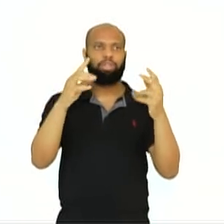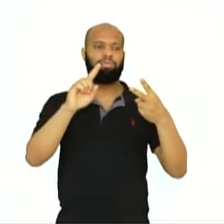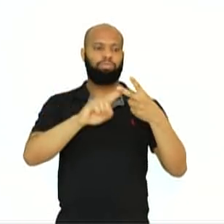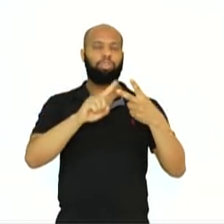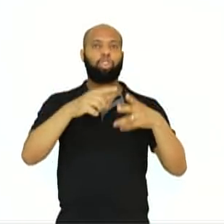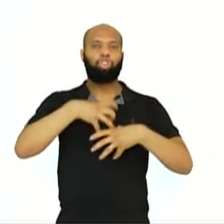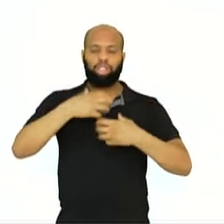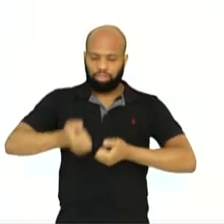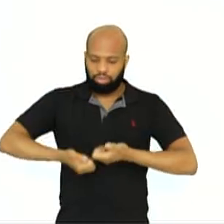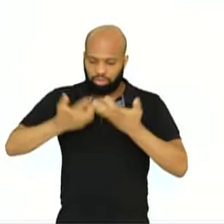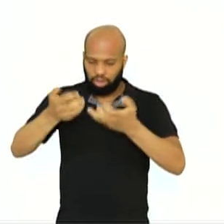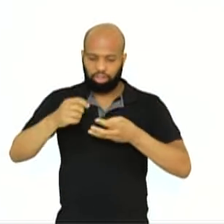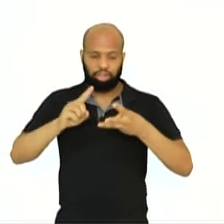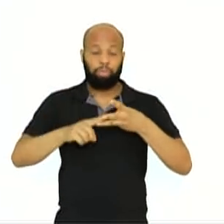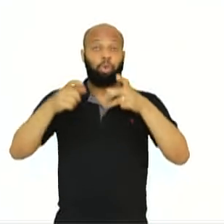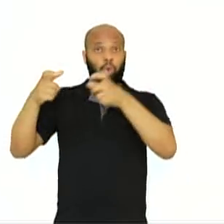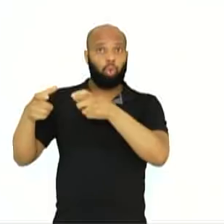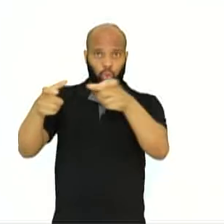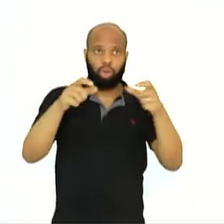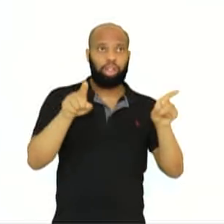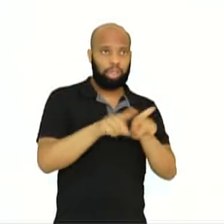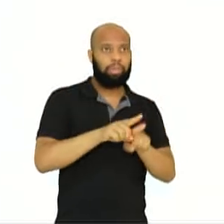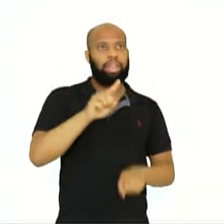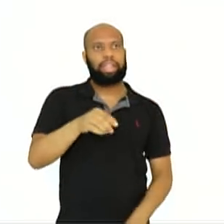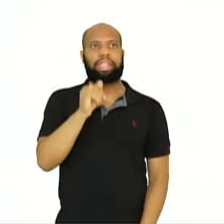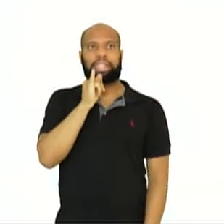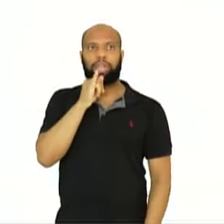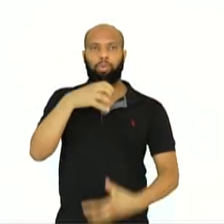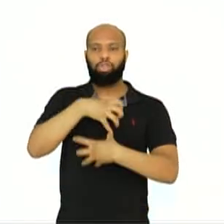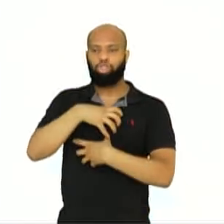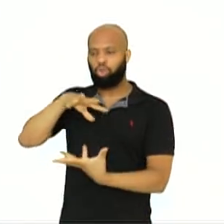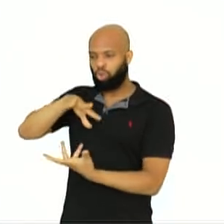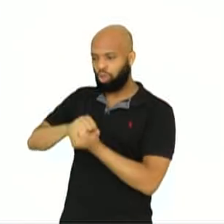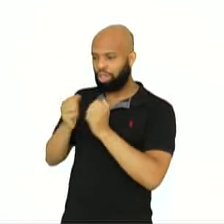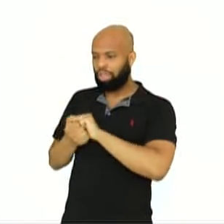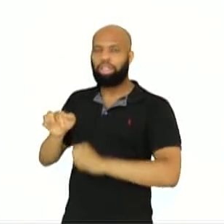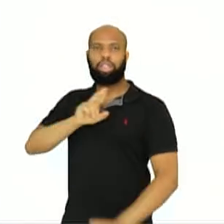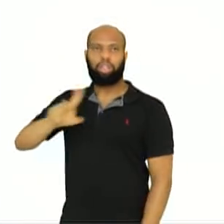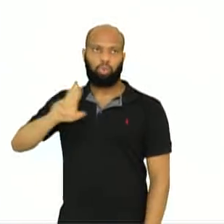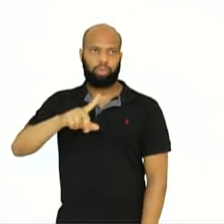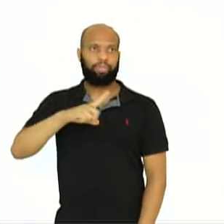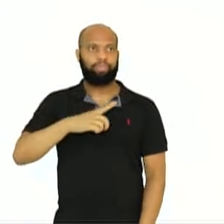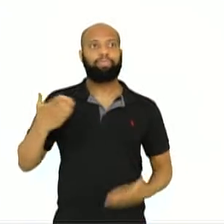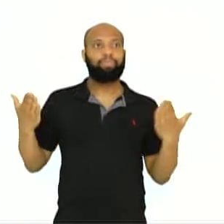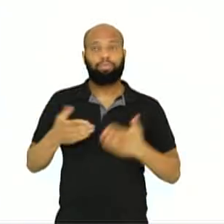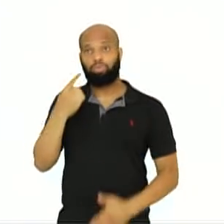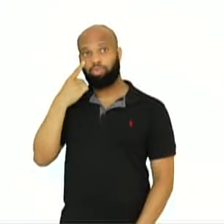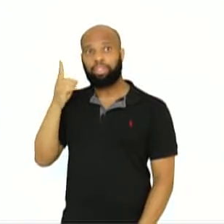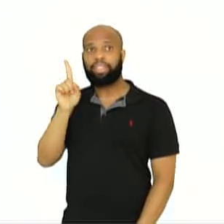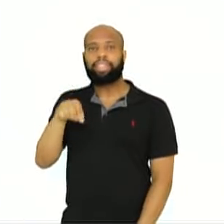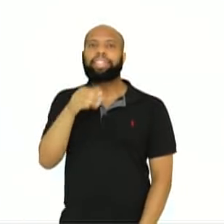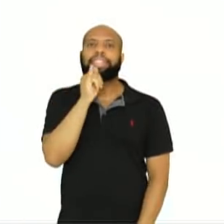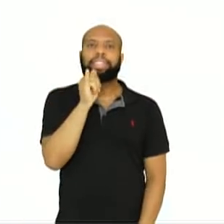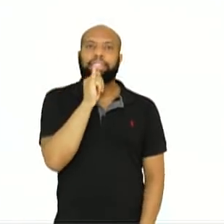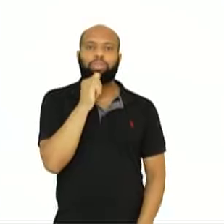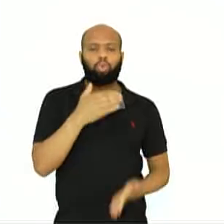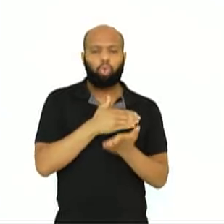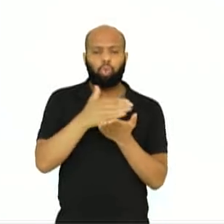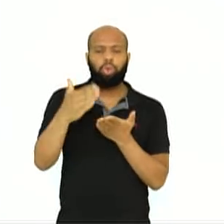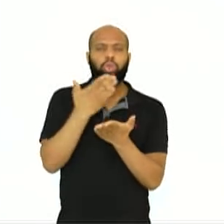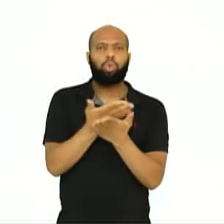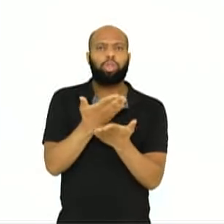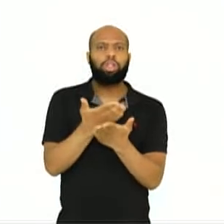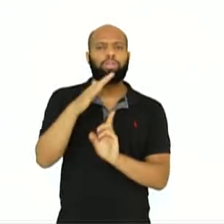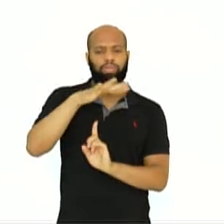formas de expressão e também os lugares. São os exemplos de patrimônio imaterial. Nós temos um exemplo. Lá no início do Aula